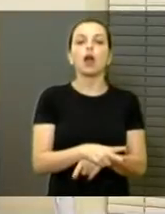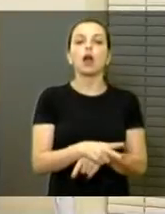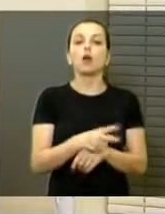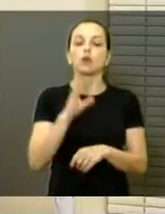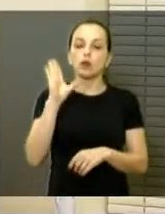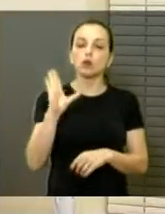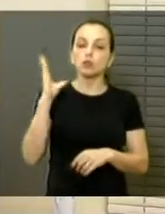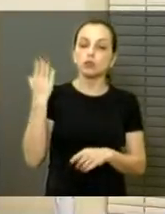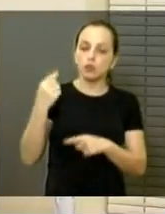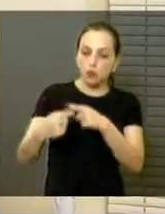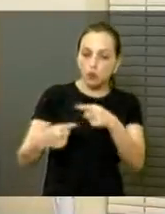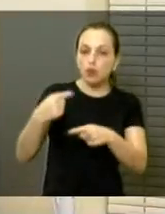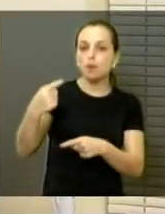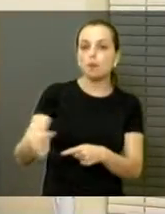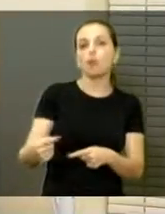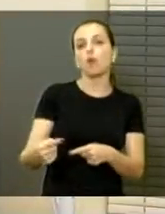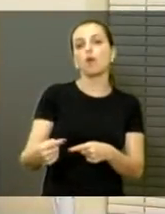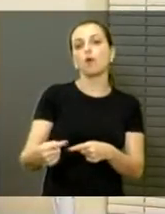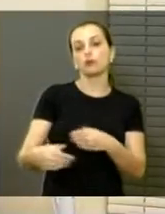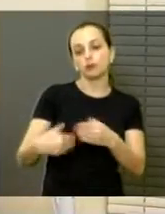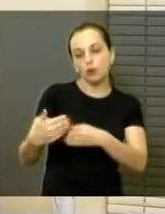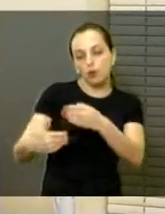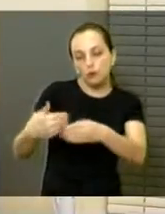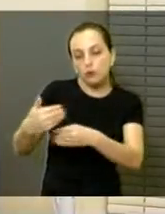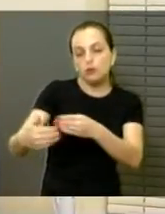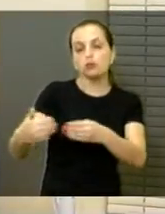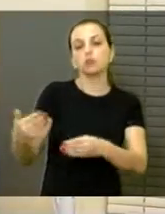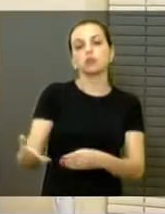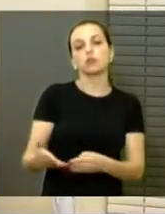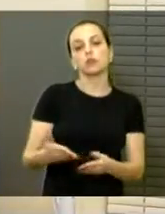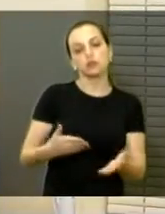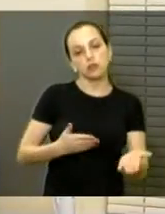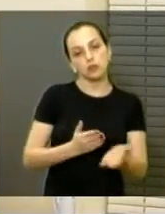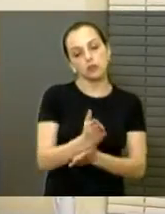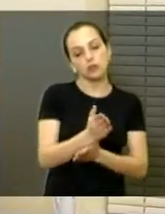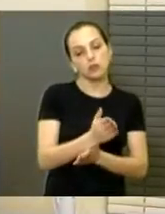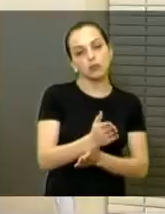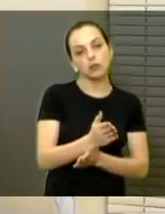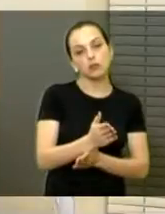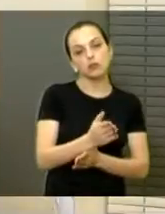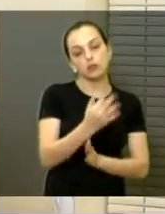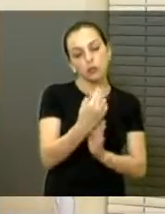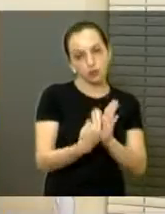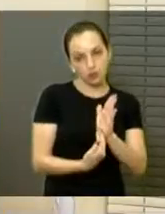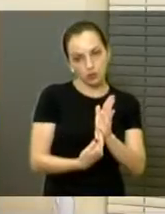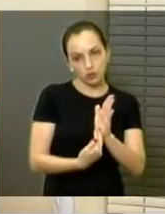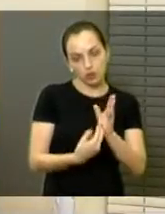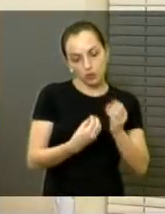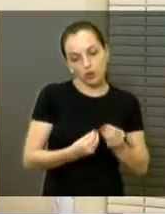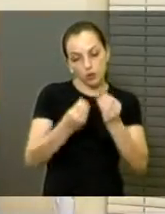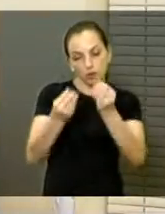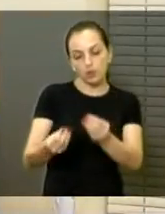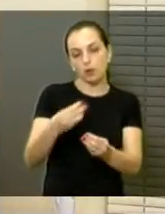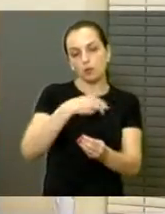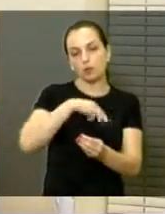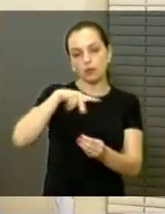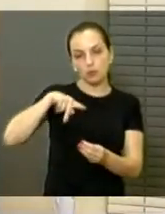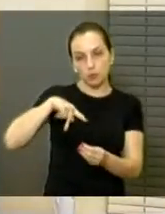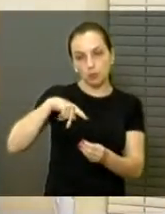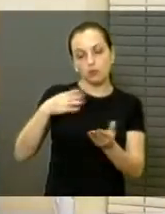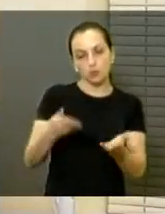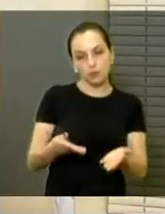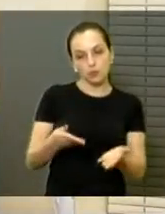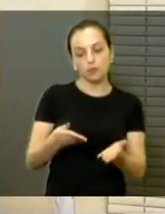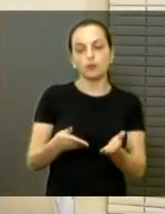para depois dar continuidade a esse relatório, para posteriormente fazer o encaminhamento para o Ministério